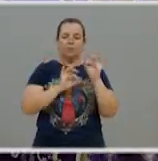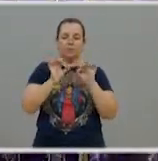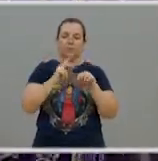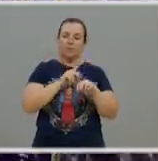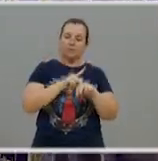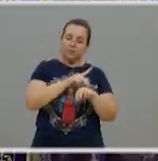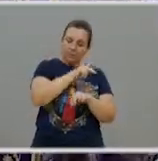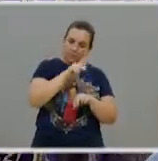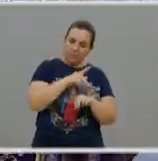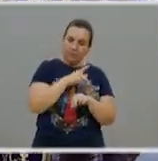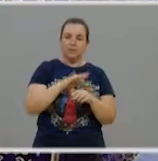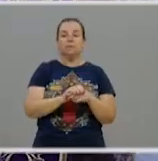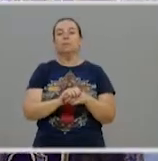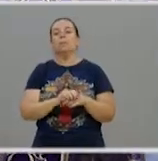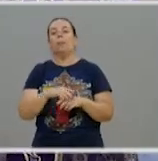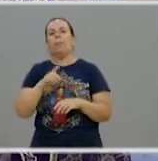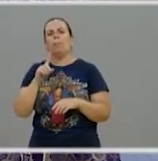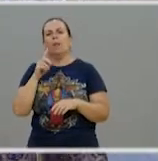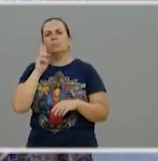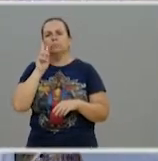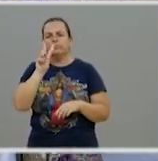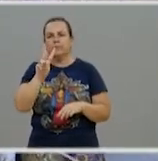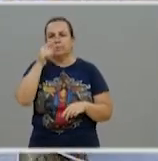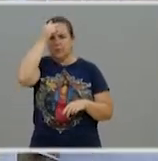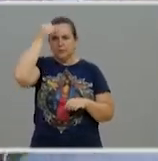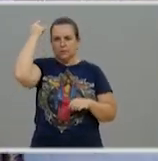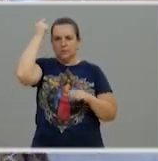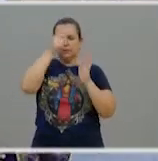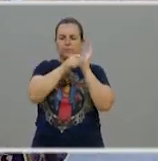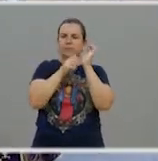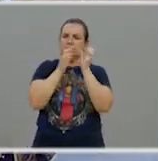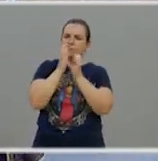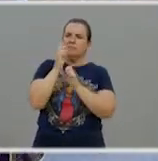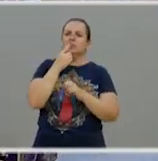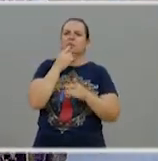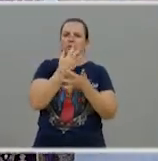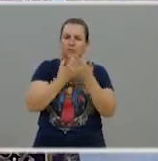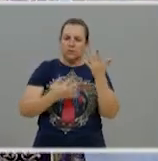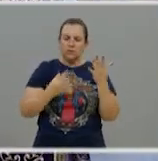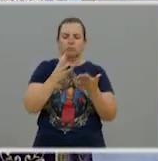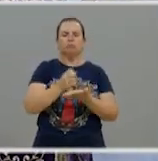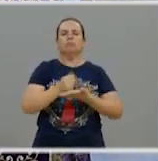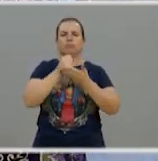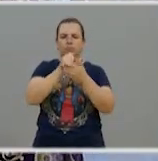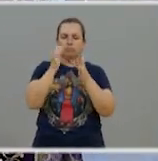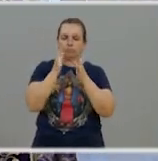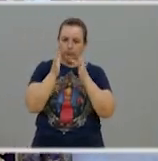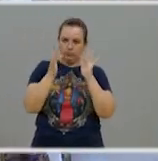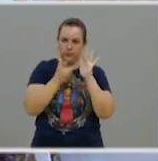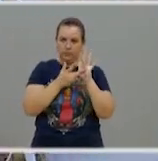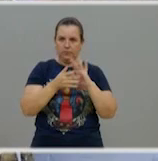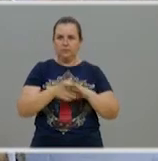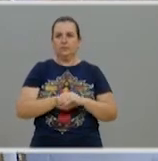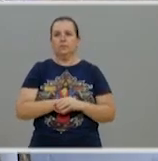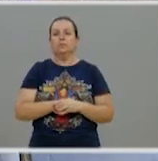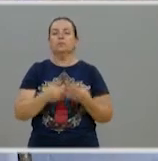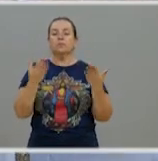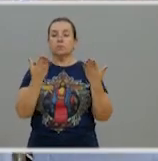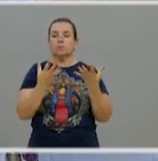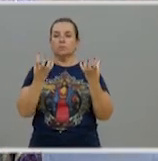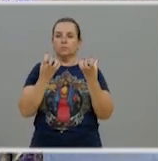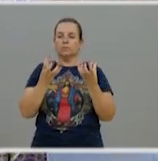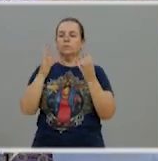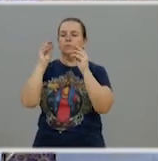chagas dolorosas, o sangue redentor de Jesus. Já quero colocar